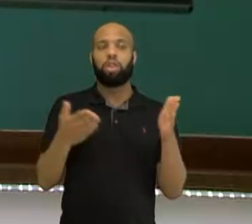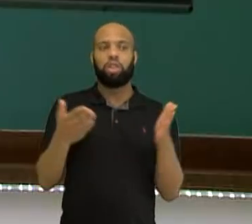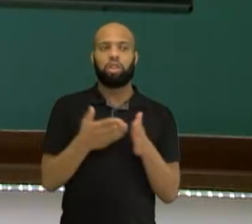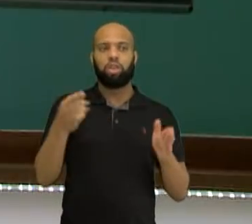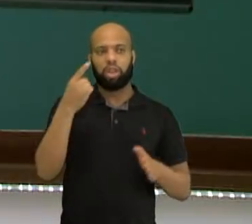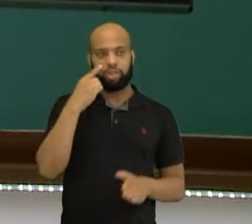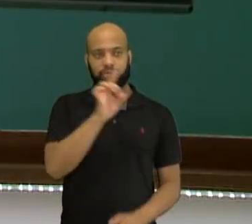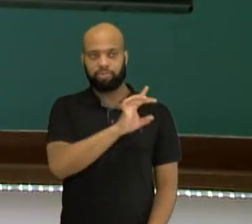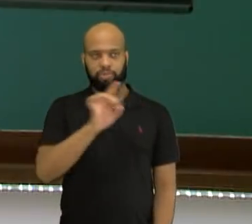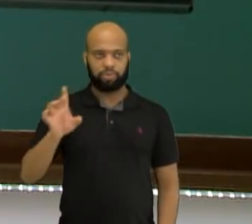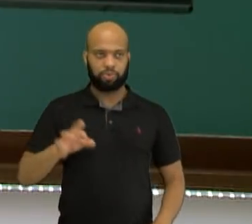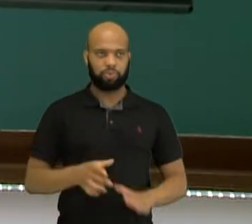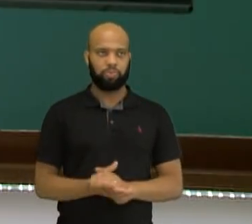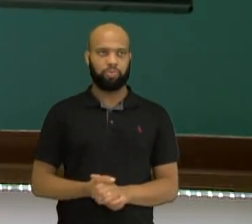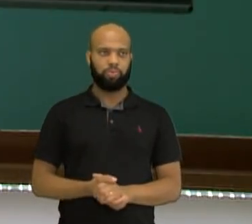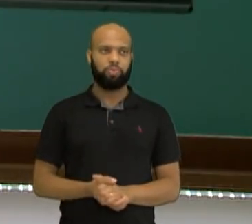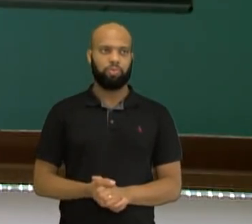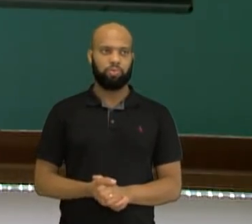uma.